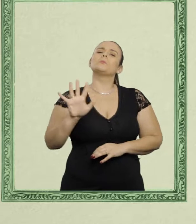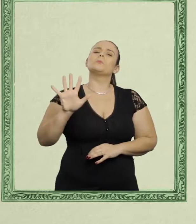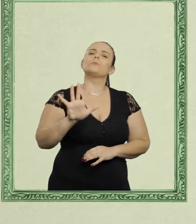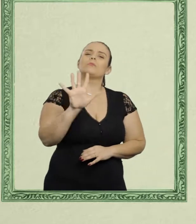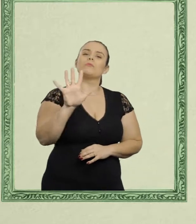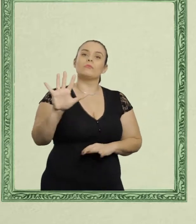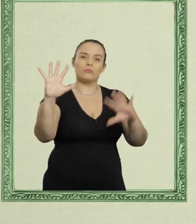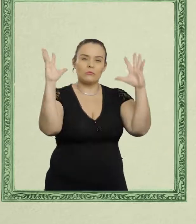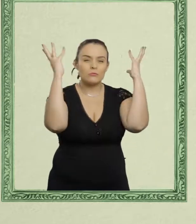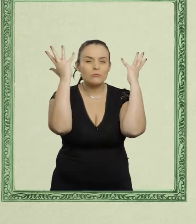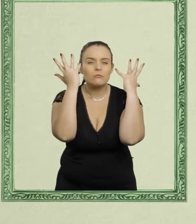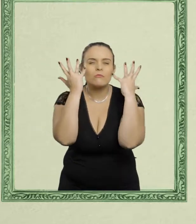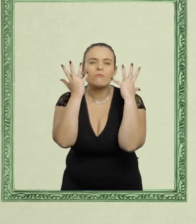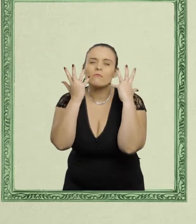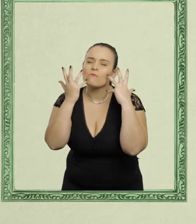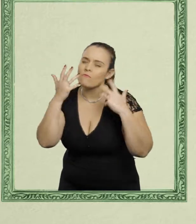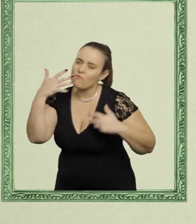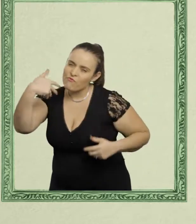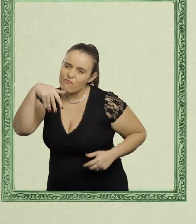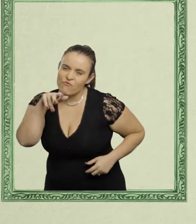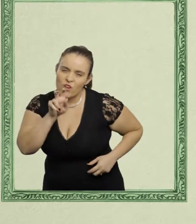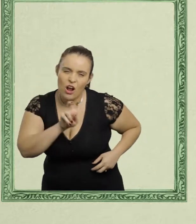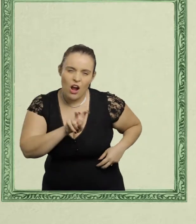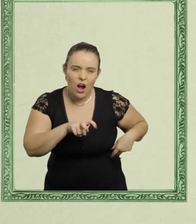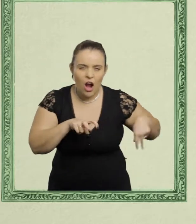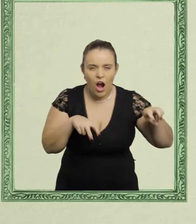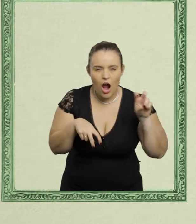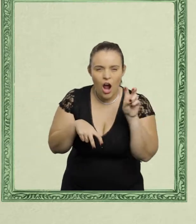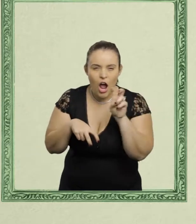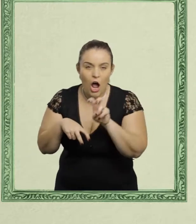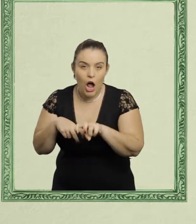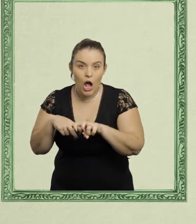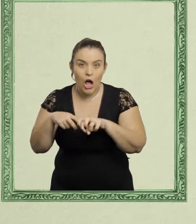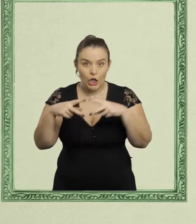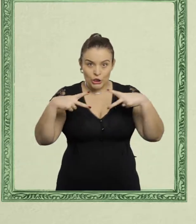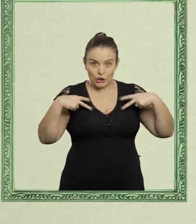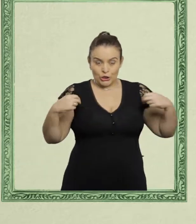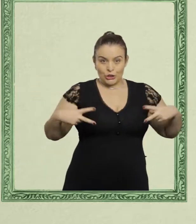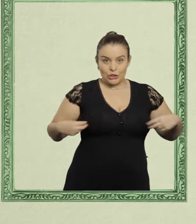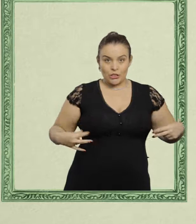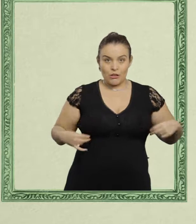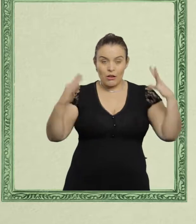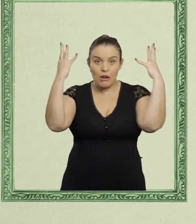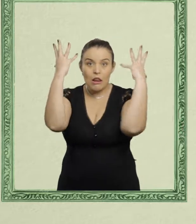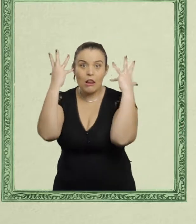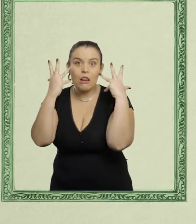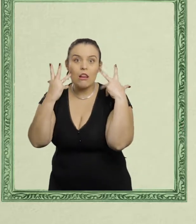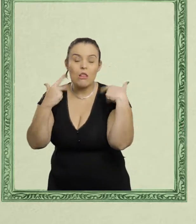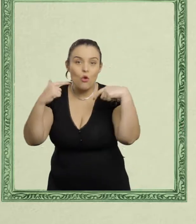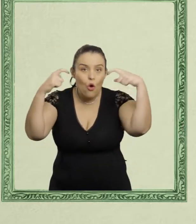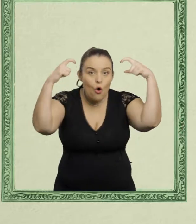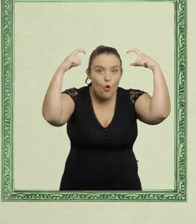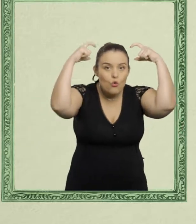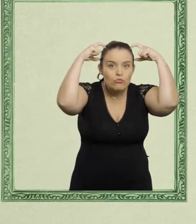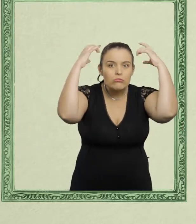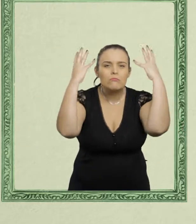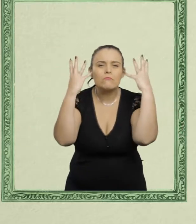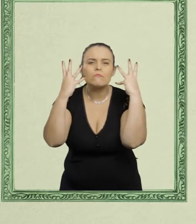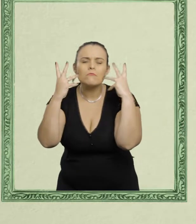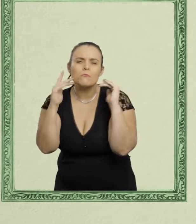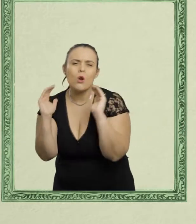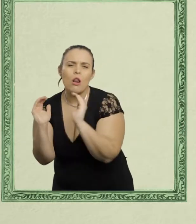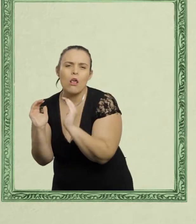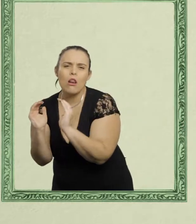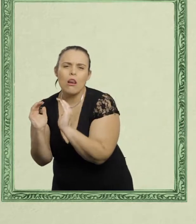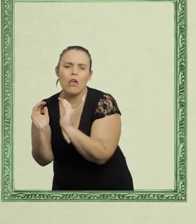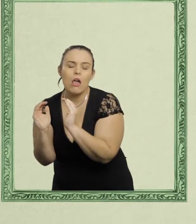que estavam com muita fome. Eram um tigre, um leão, um urso e alguns bichos menores.